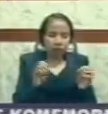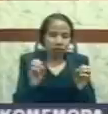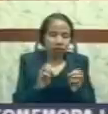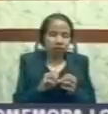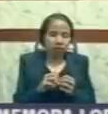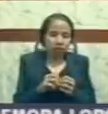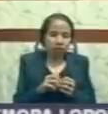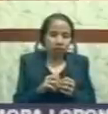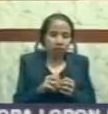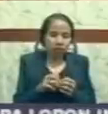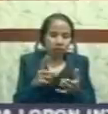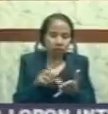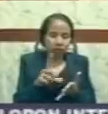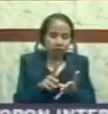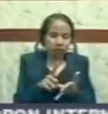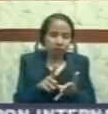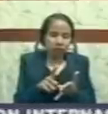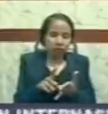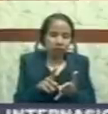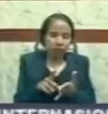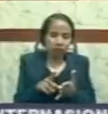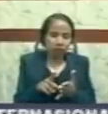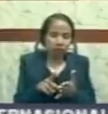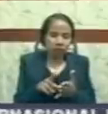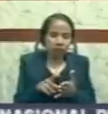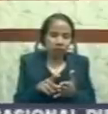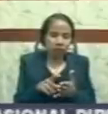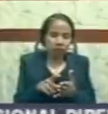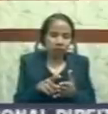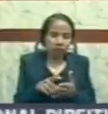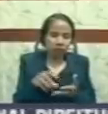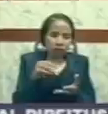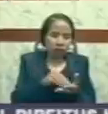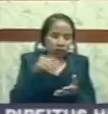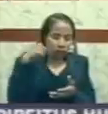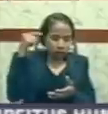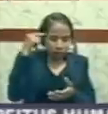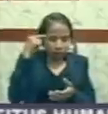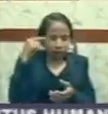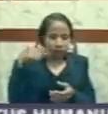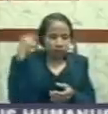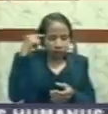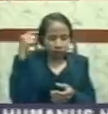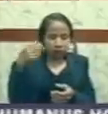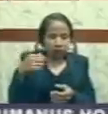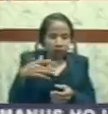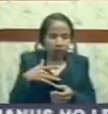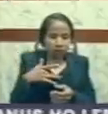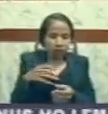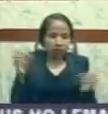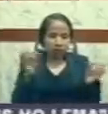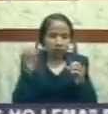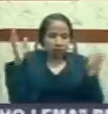é matéria, não é que. É competência exclusiva do governo. O governo sente que está lá e lá é